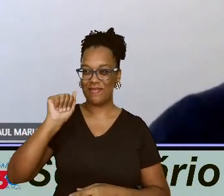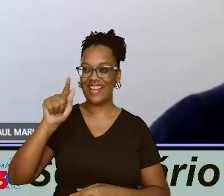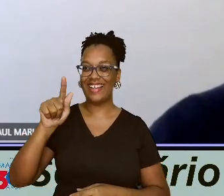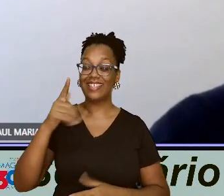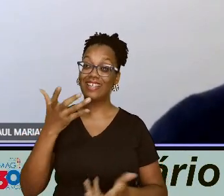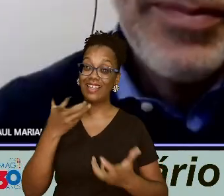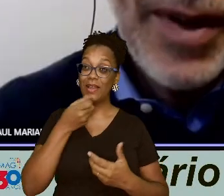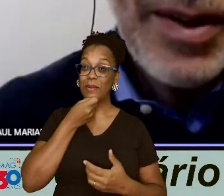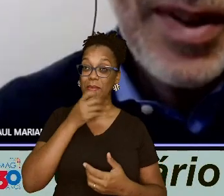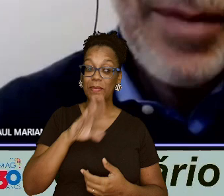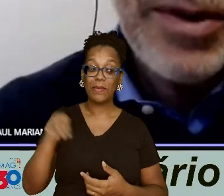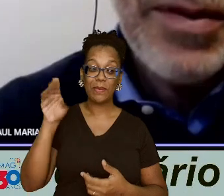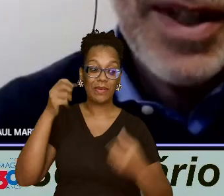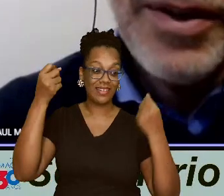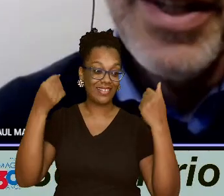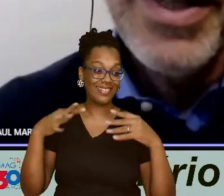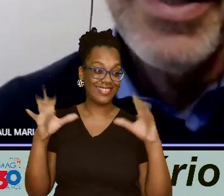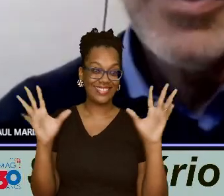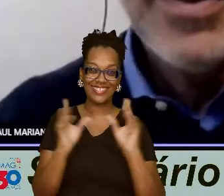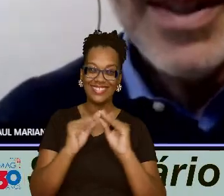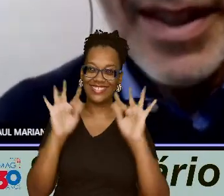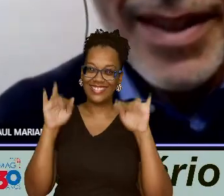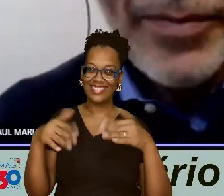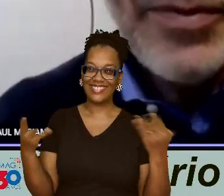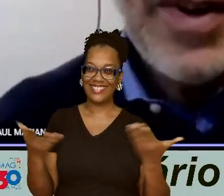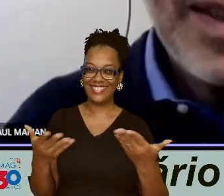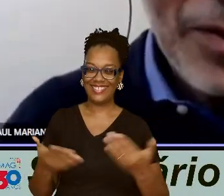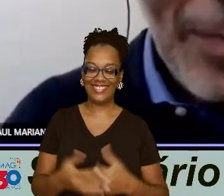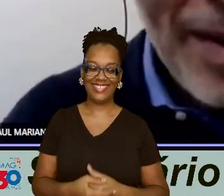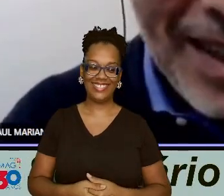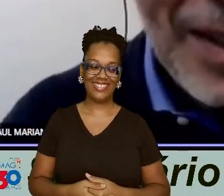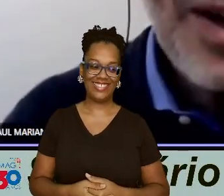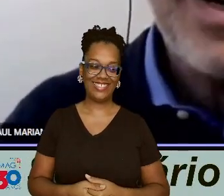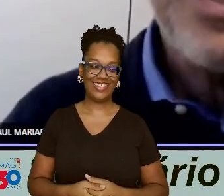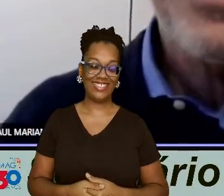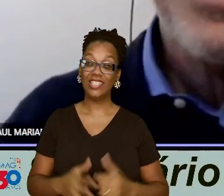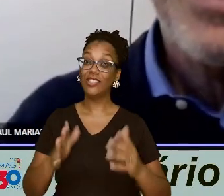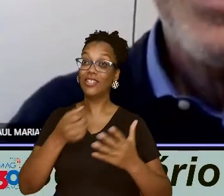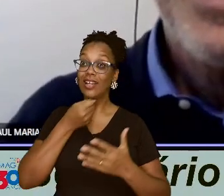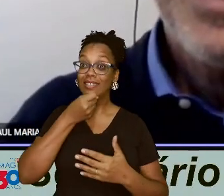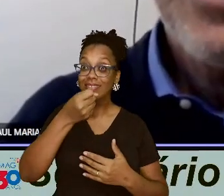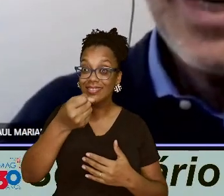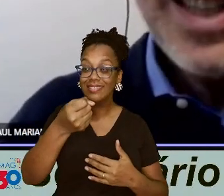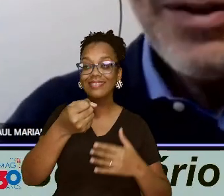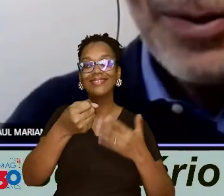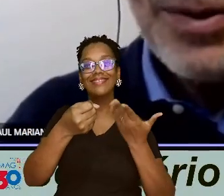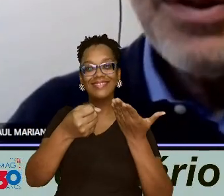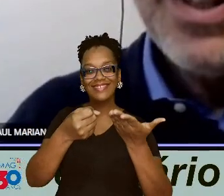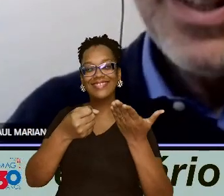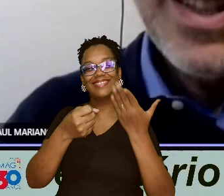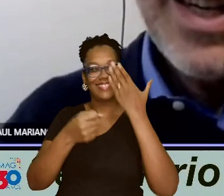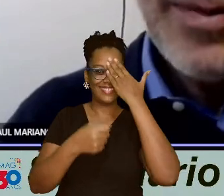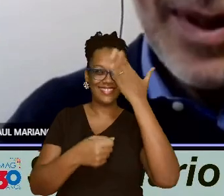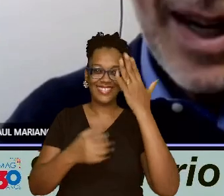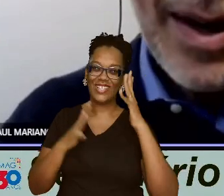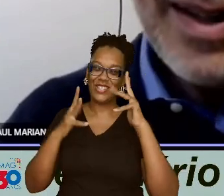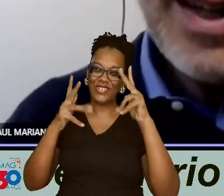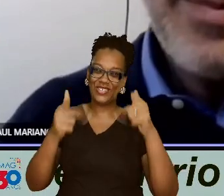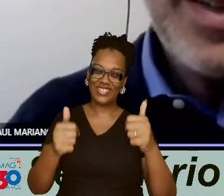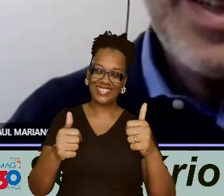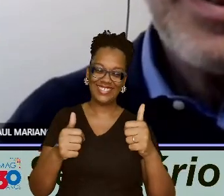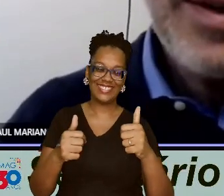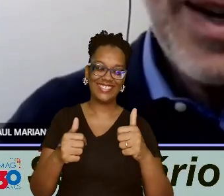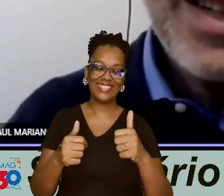da palavra para fazer o encerramento final. E passando então a palavra a ela, eu agradeço a todos